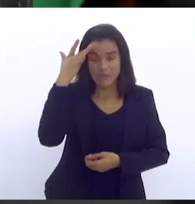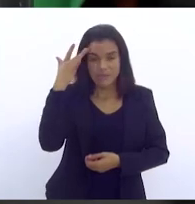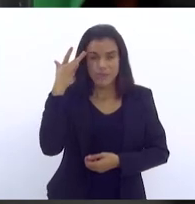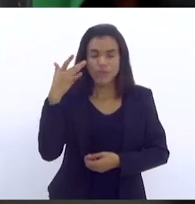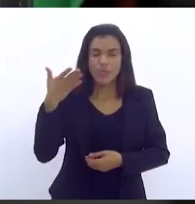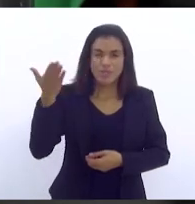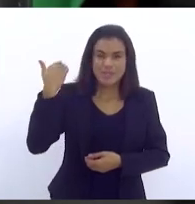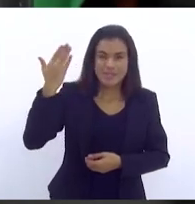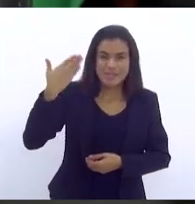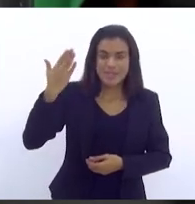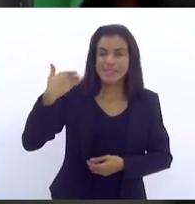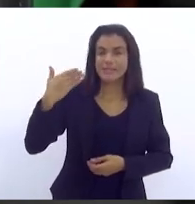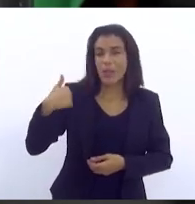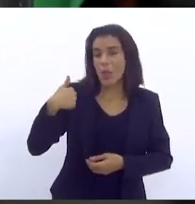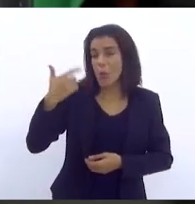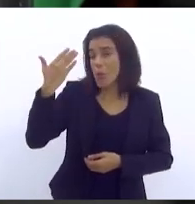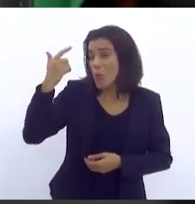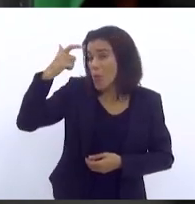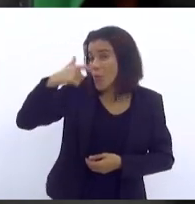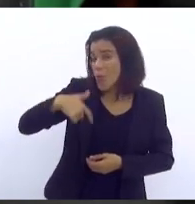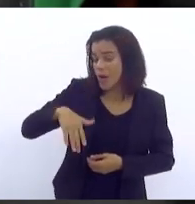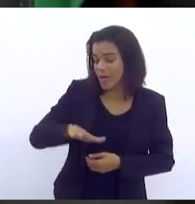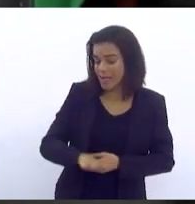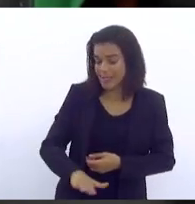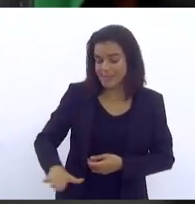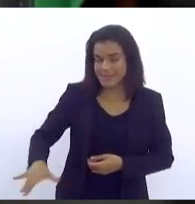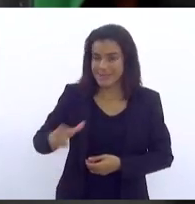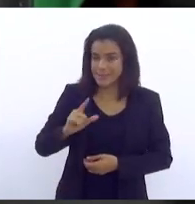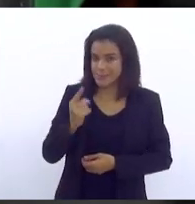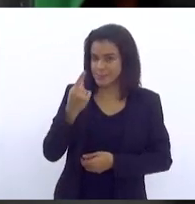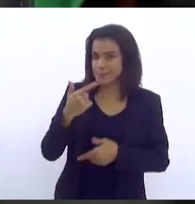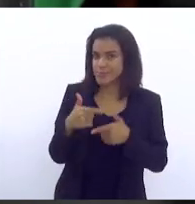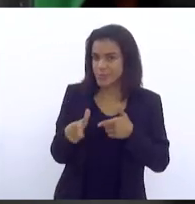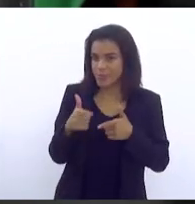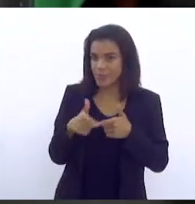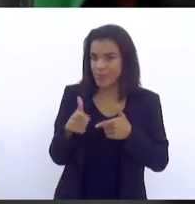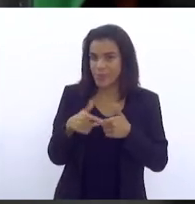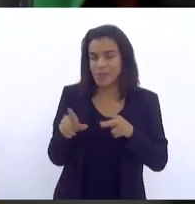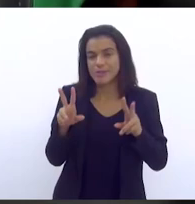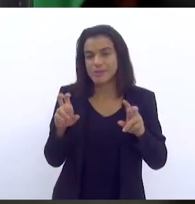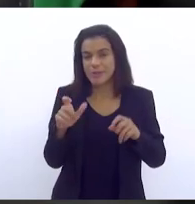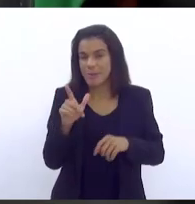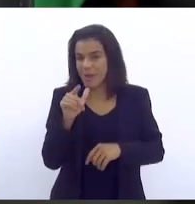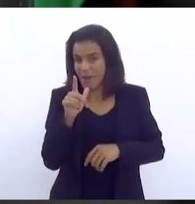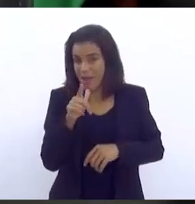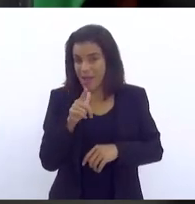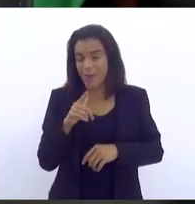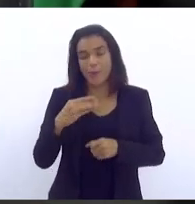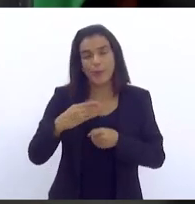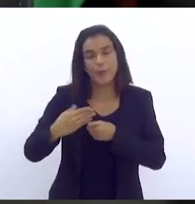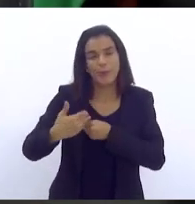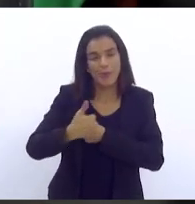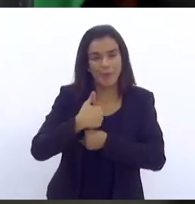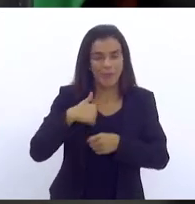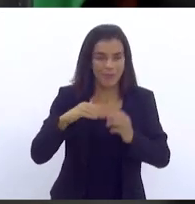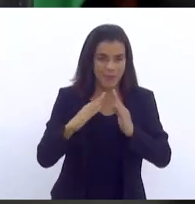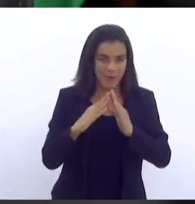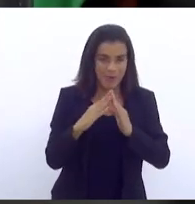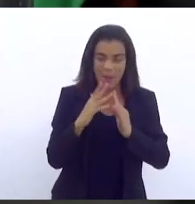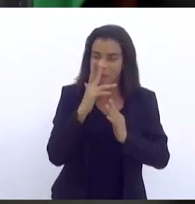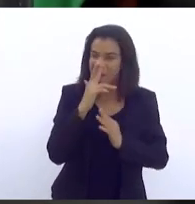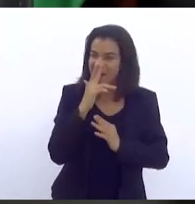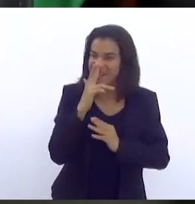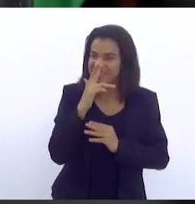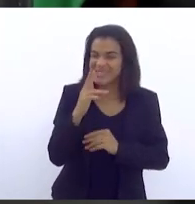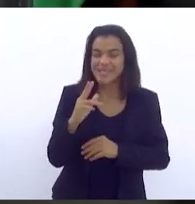discutíamos quando eu era criança nós tínhamos um problema quando se tratava de água no bairro que eu moro e que é muito parecido com